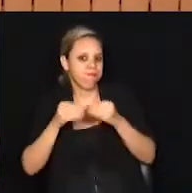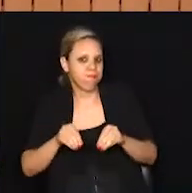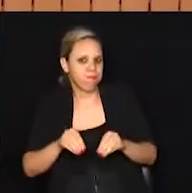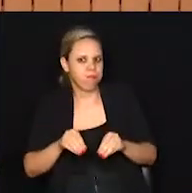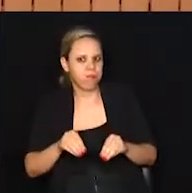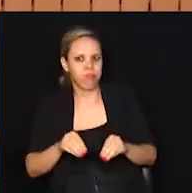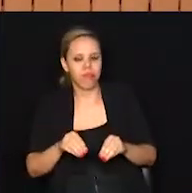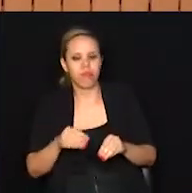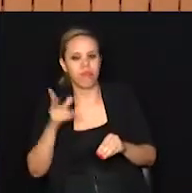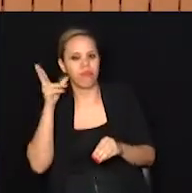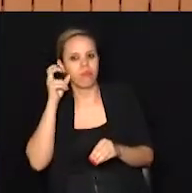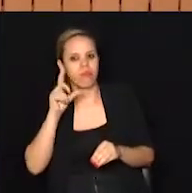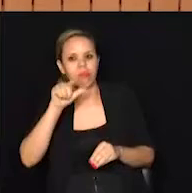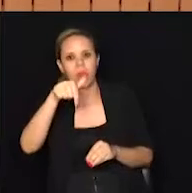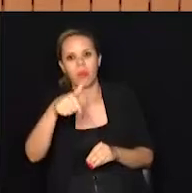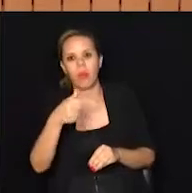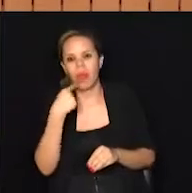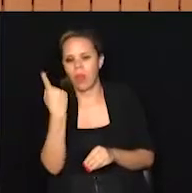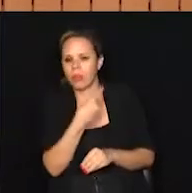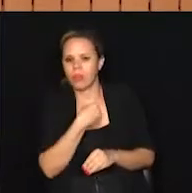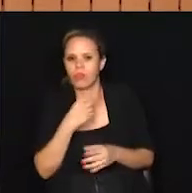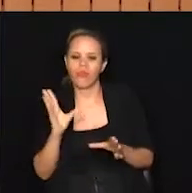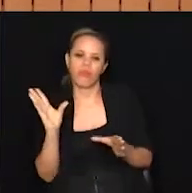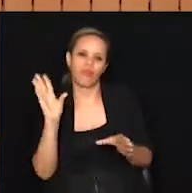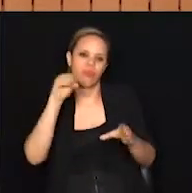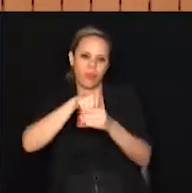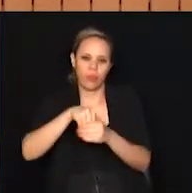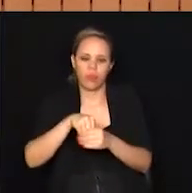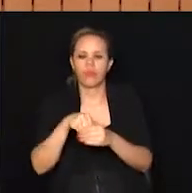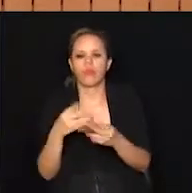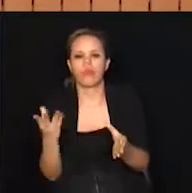Tá, então o Renato Fonseca também... Estou ouvindo.